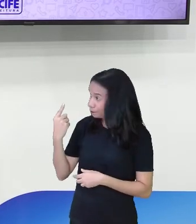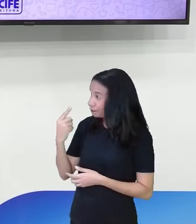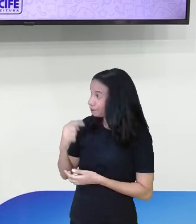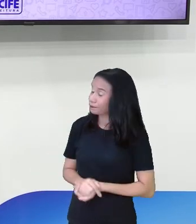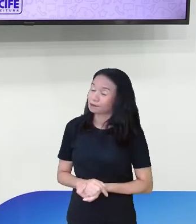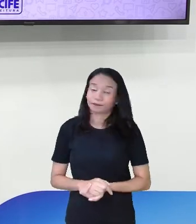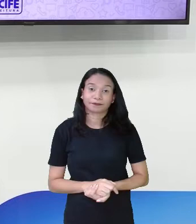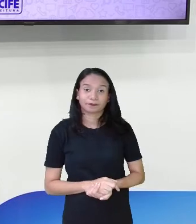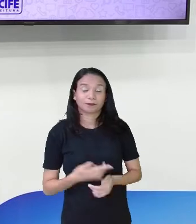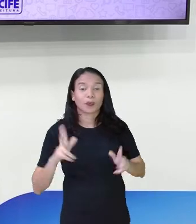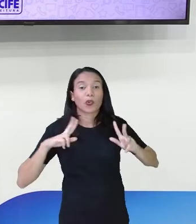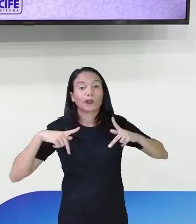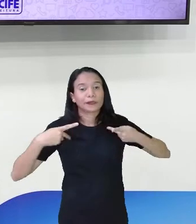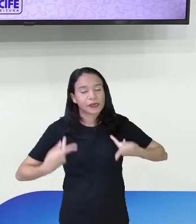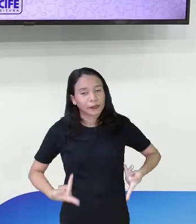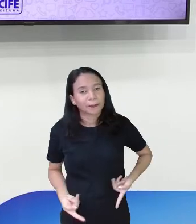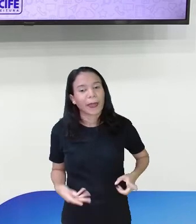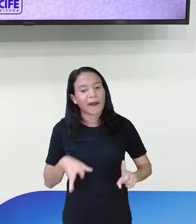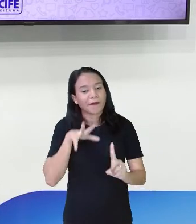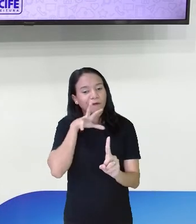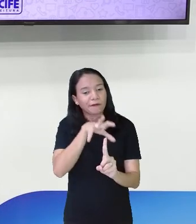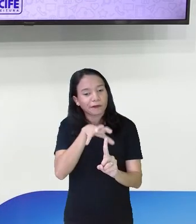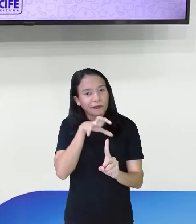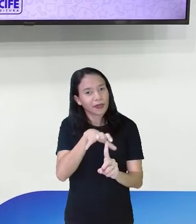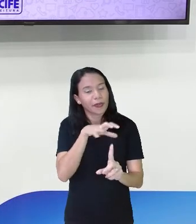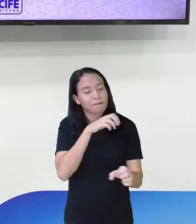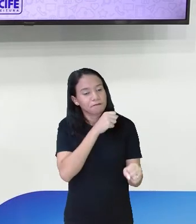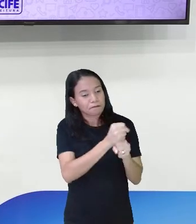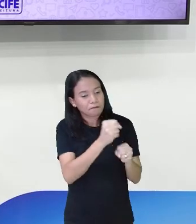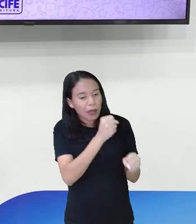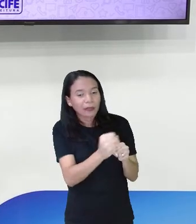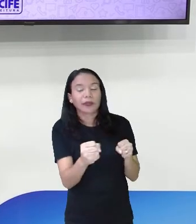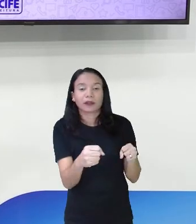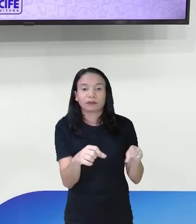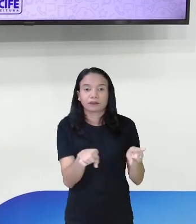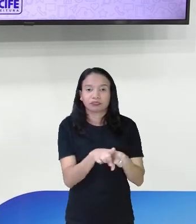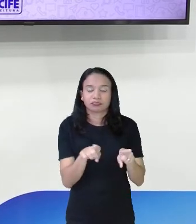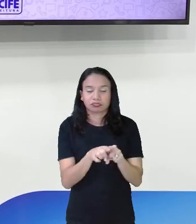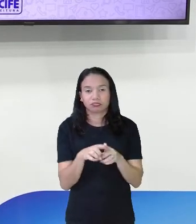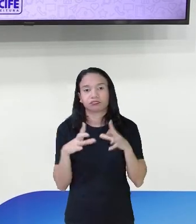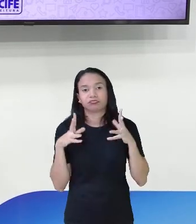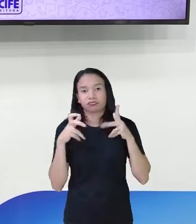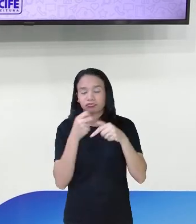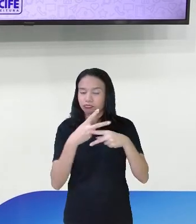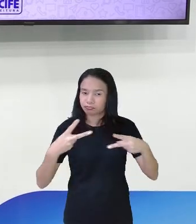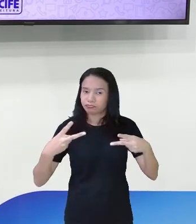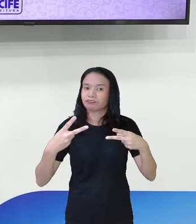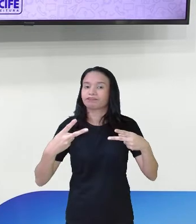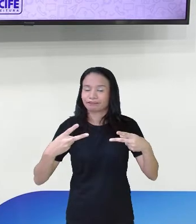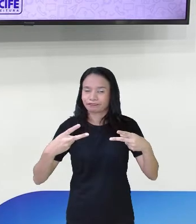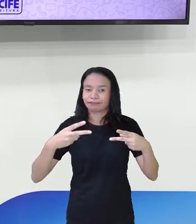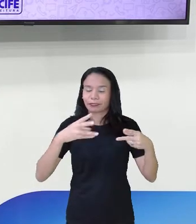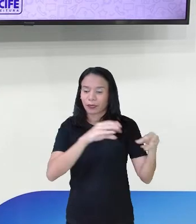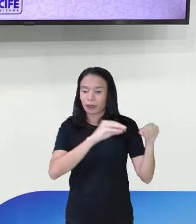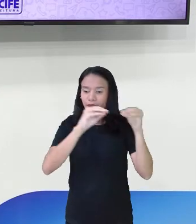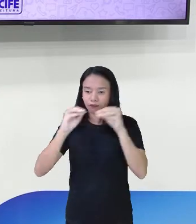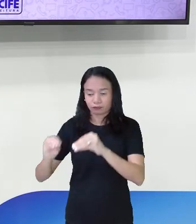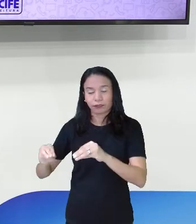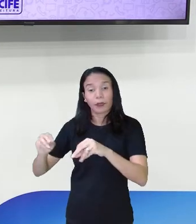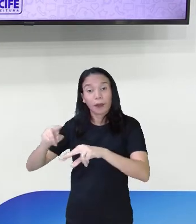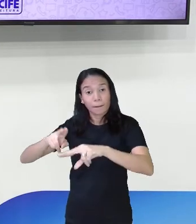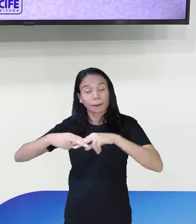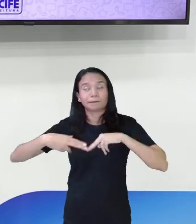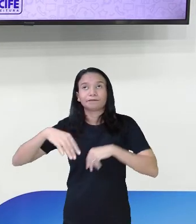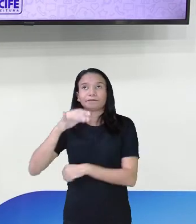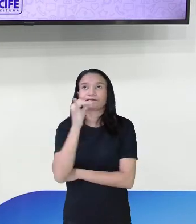ele contribui para isso, não só com a caça, não só em tirar o animalzinho do seu habitat e levar para outro, mas,